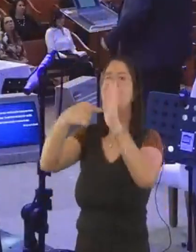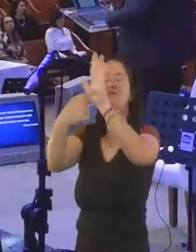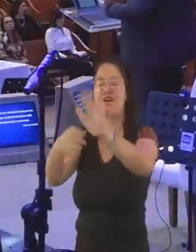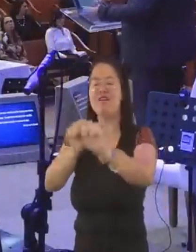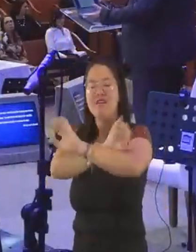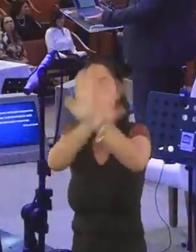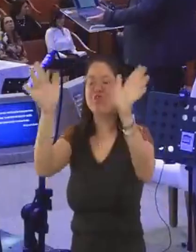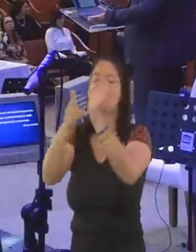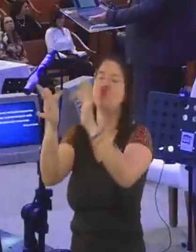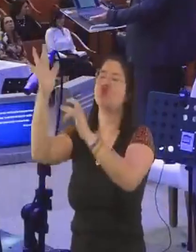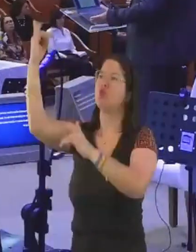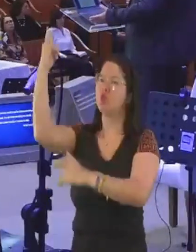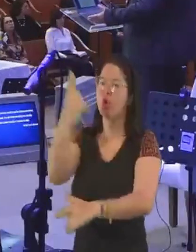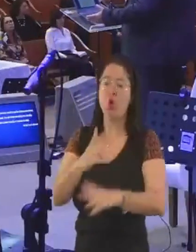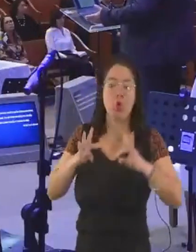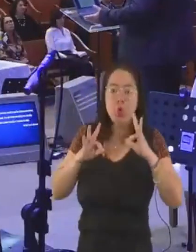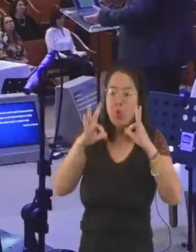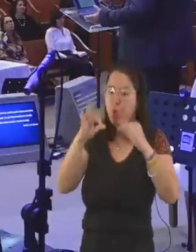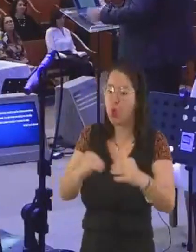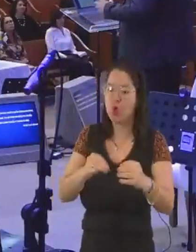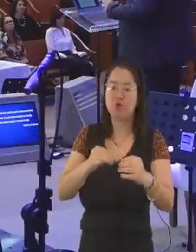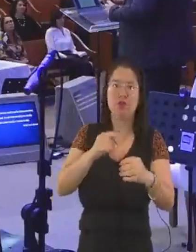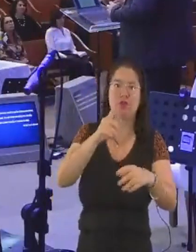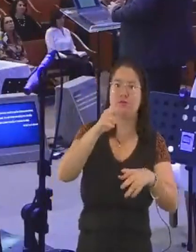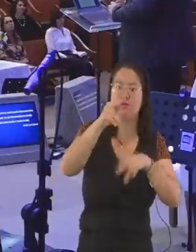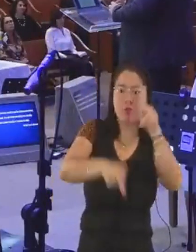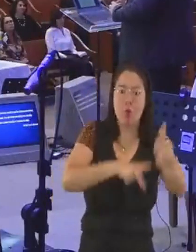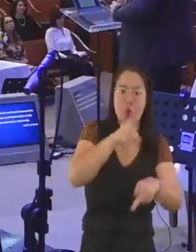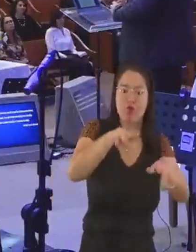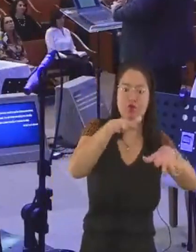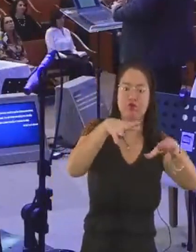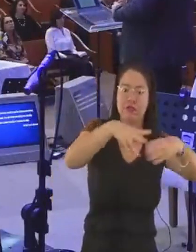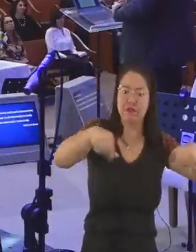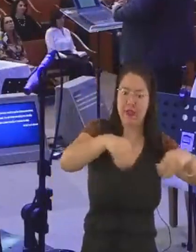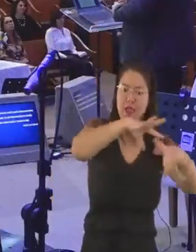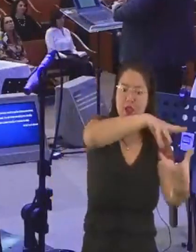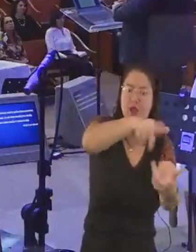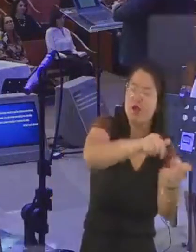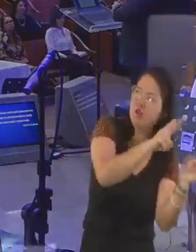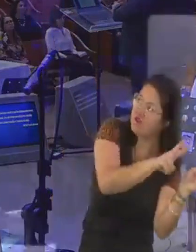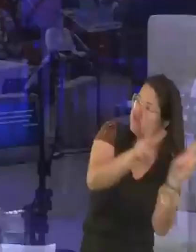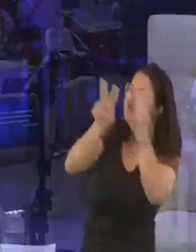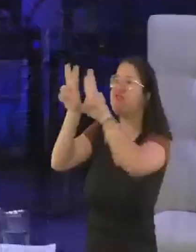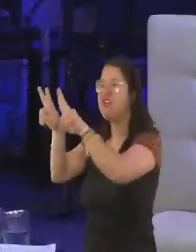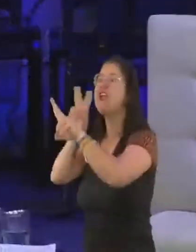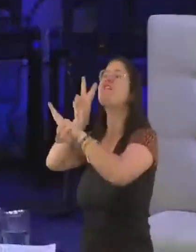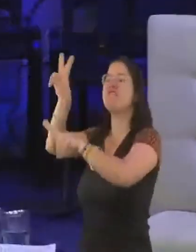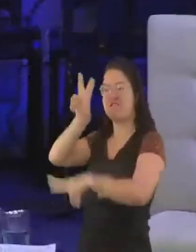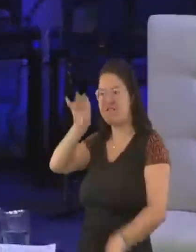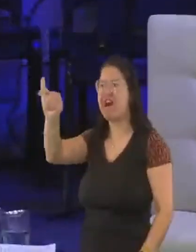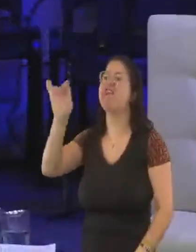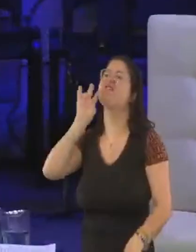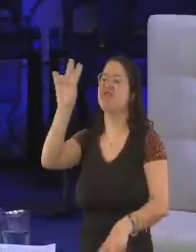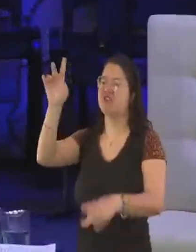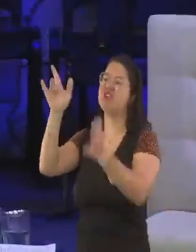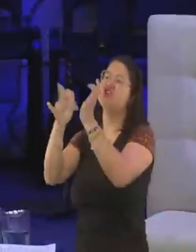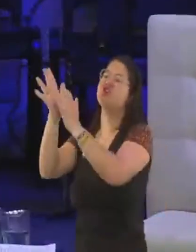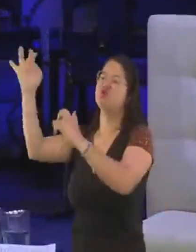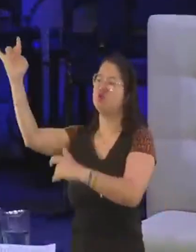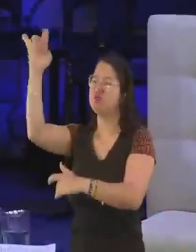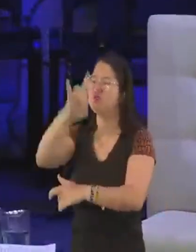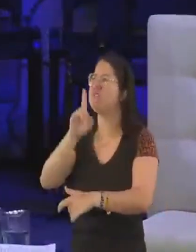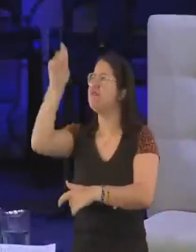e todos os filhos da terra se lamentarão e verão o Filho do Homem vindo sobre a nuvem do céu com poder e